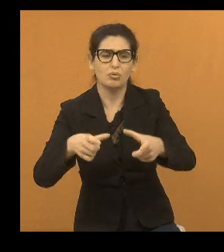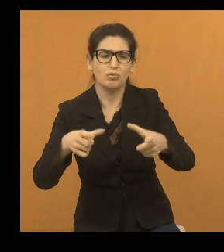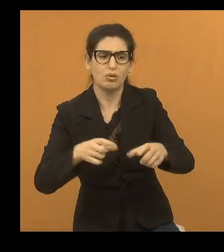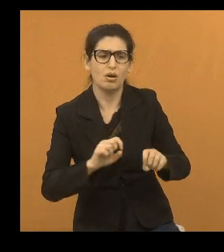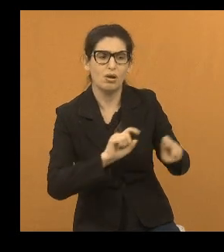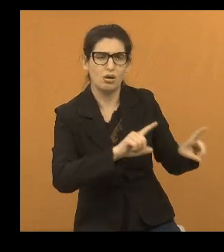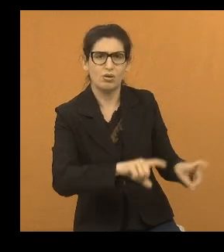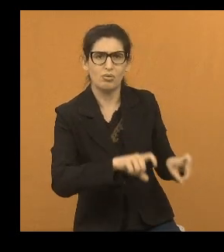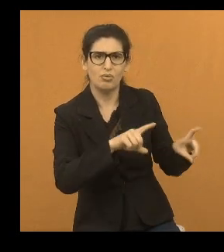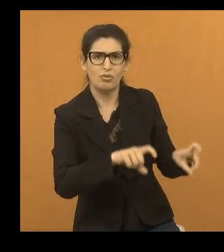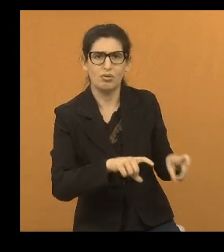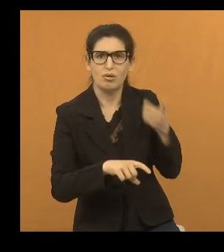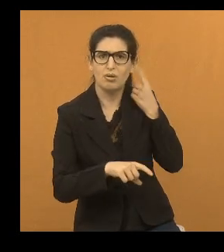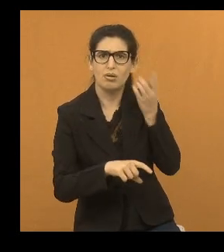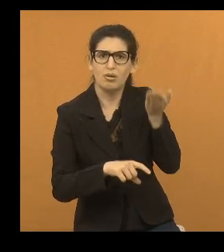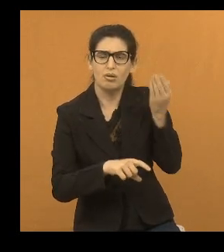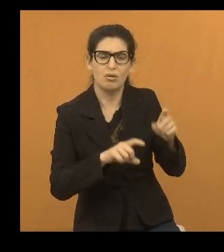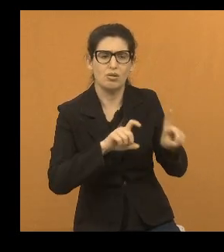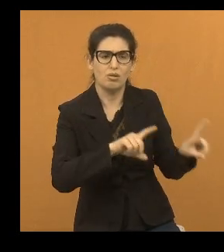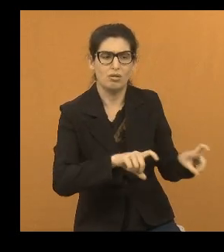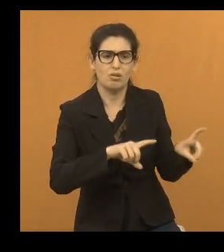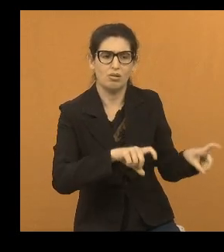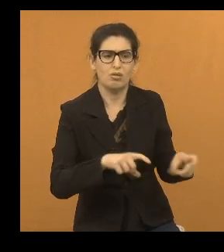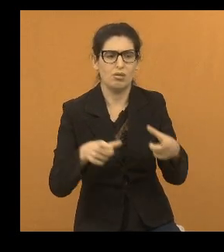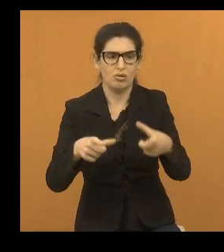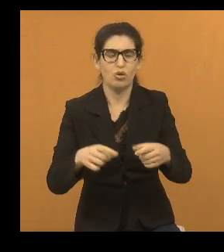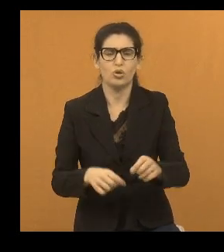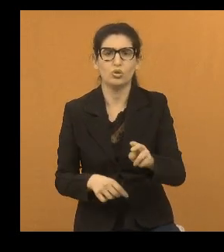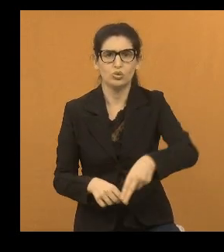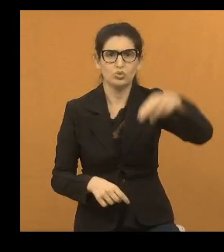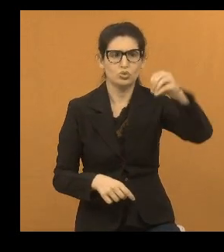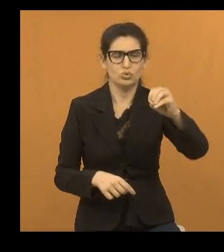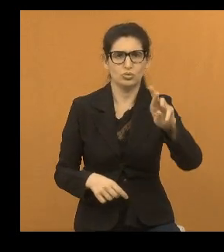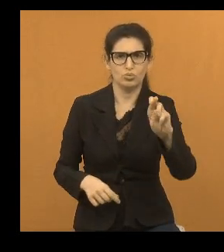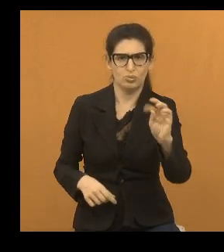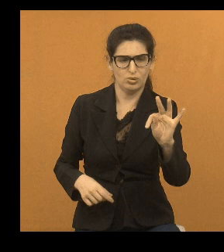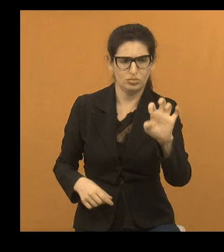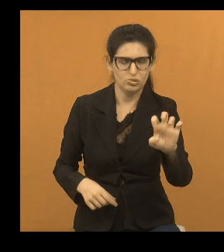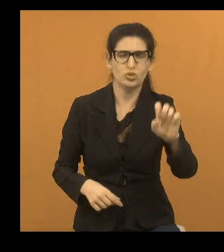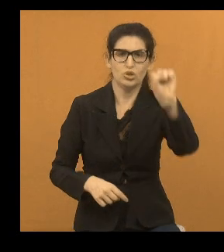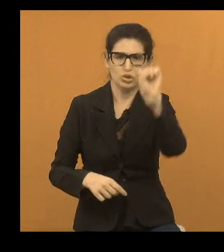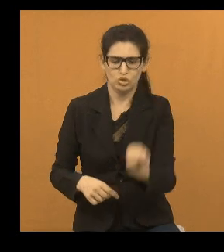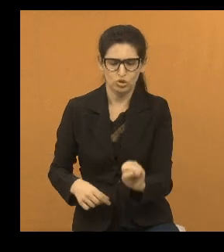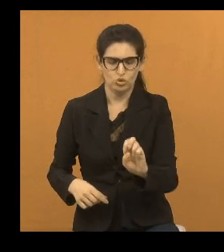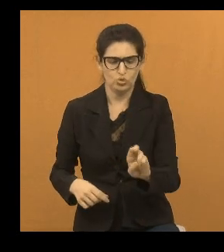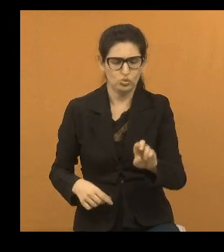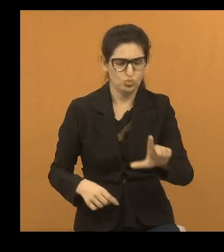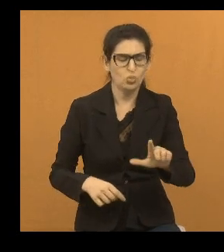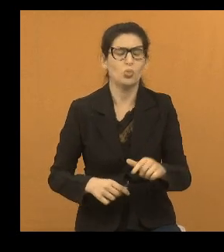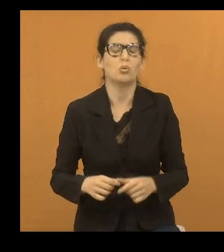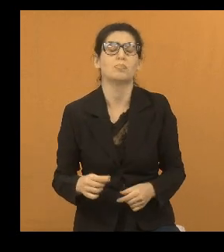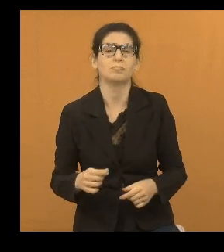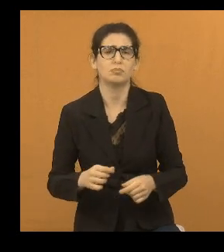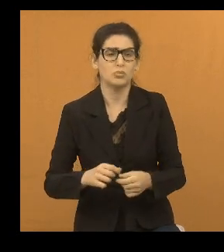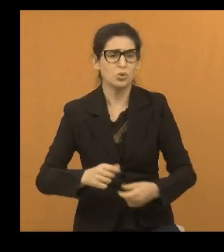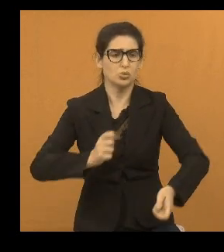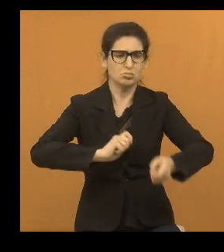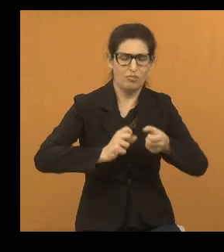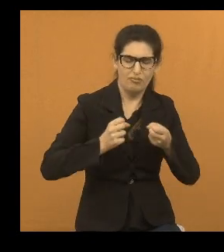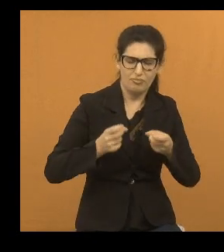regiões rurais, a norte e a sul, com um potencial produtivo, turístico e